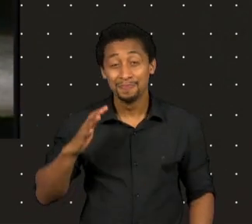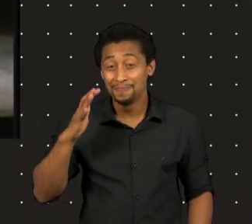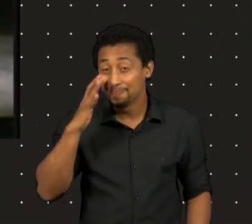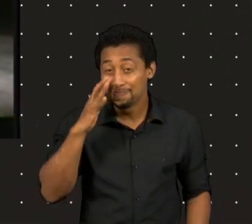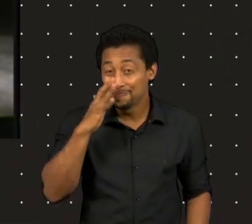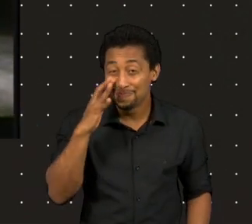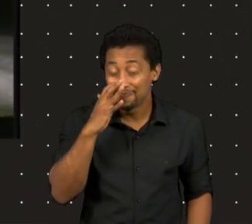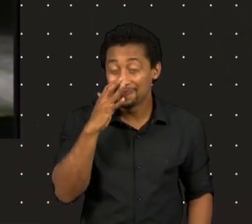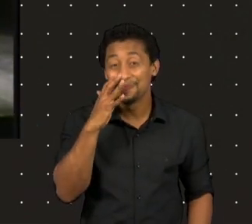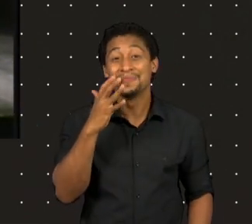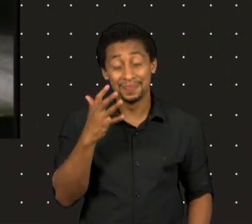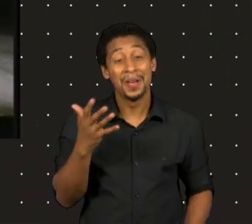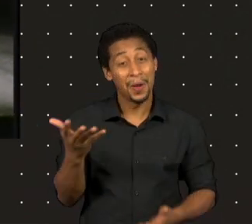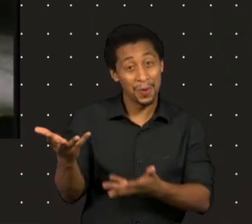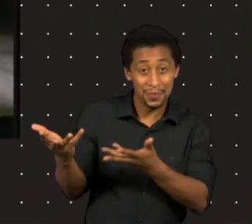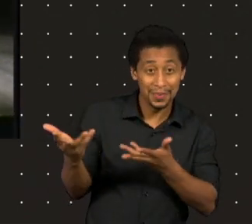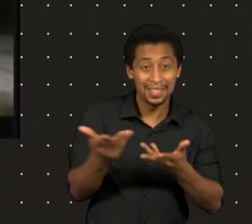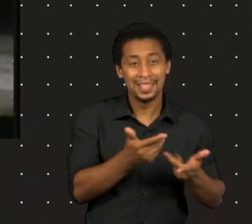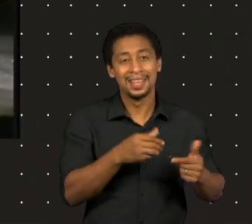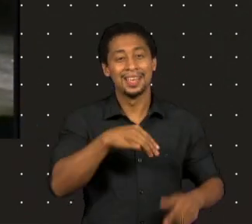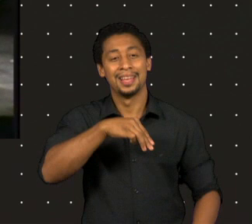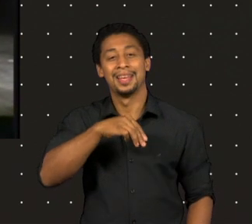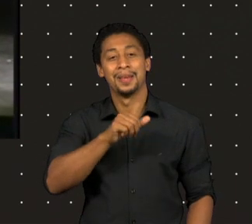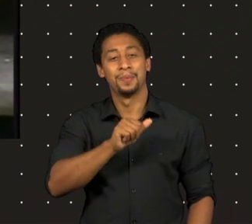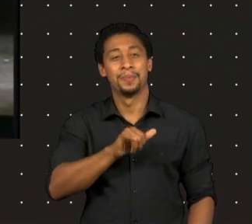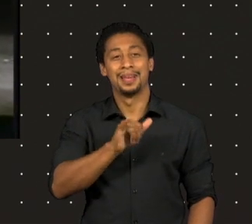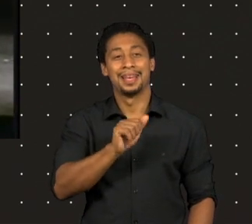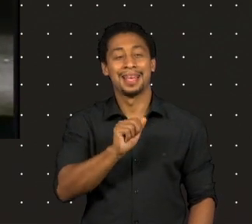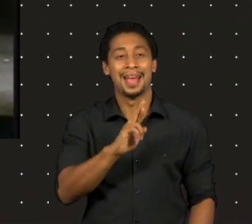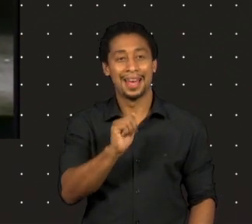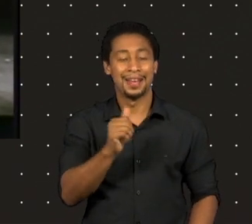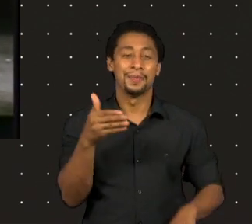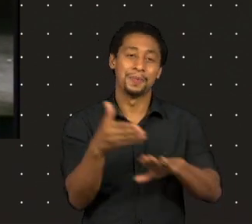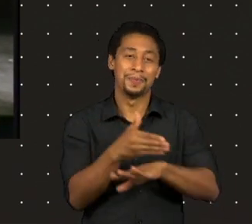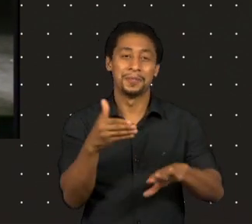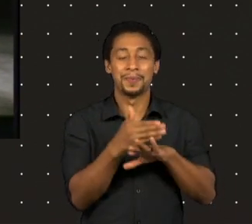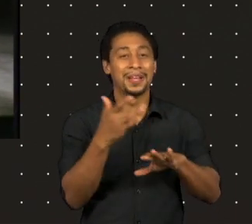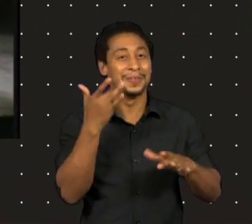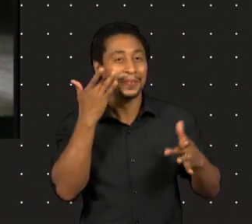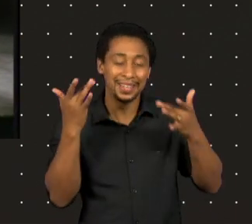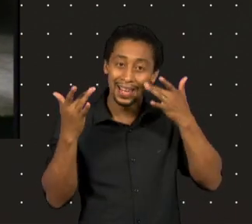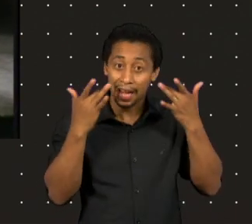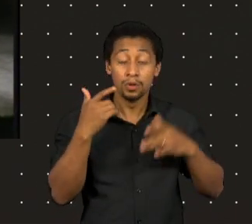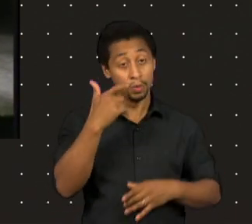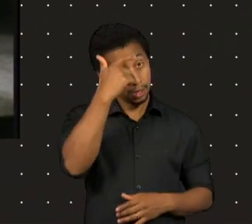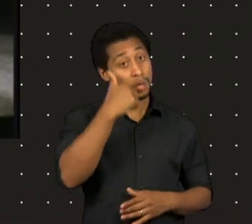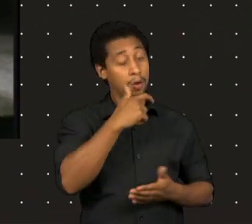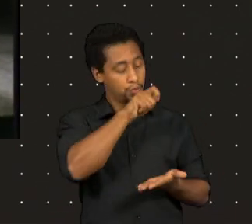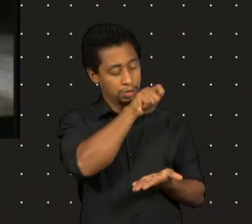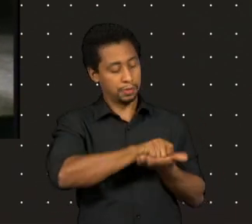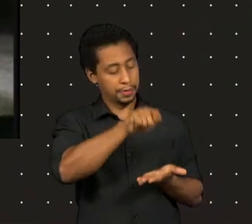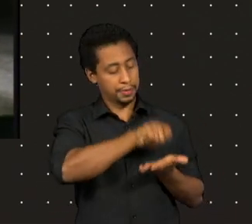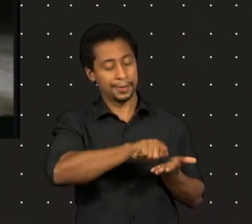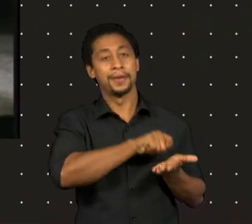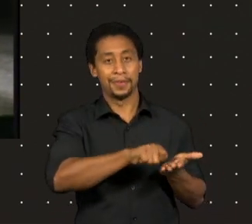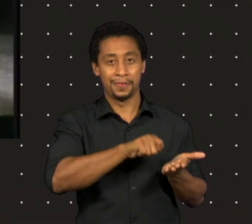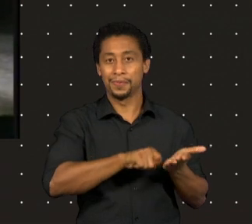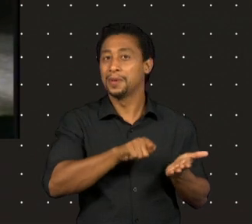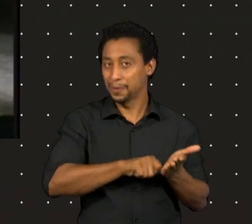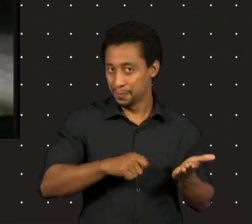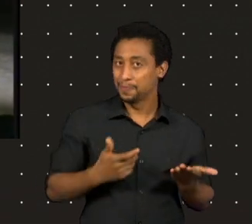convidar a Mayara para uma peça de teatro de minha autoria, que era Luar